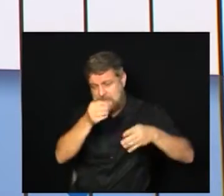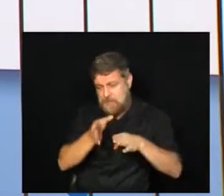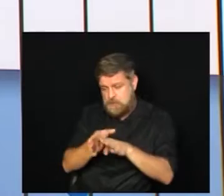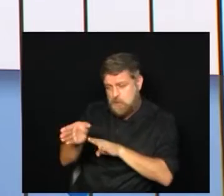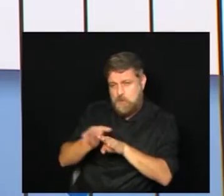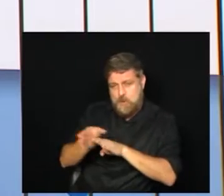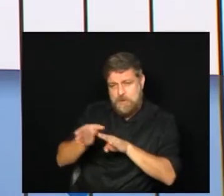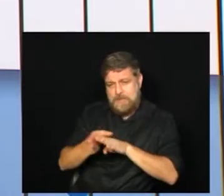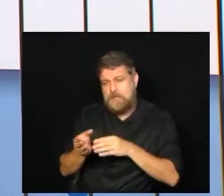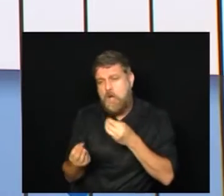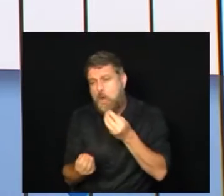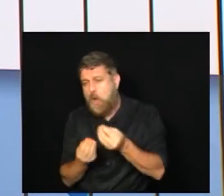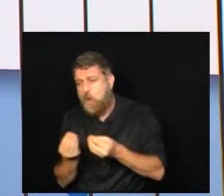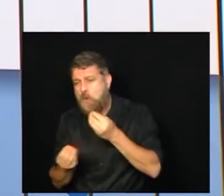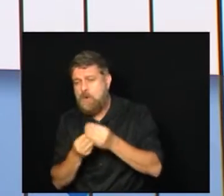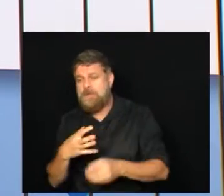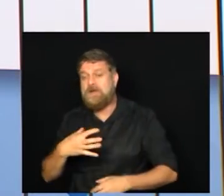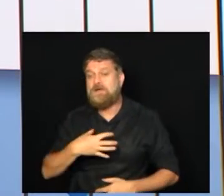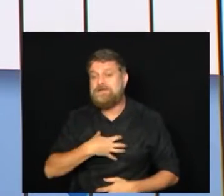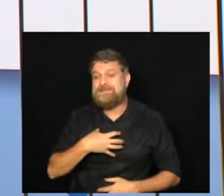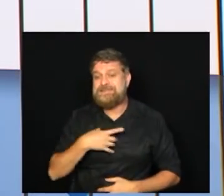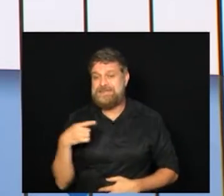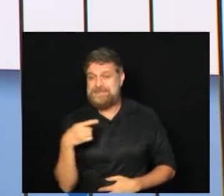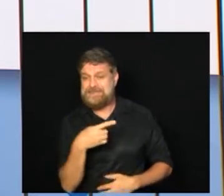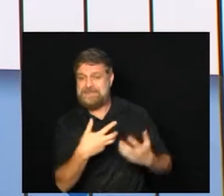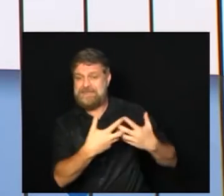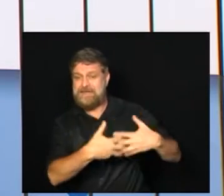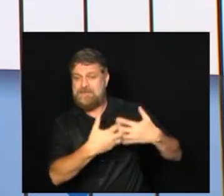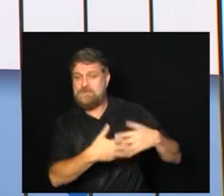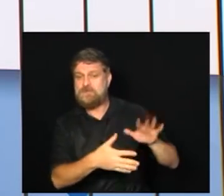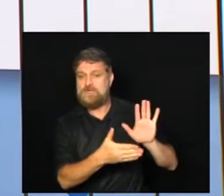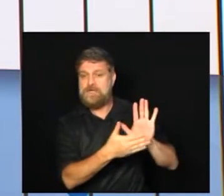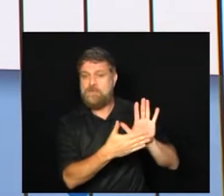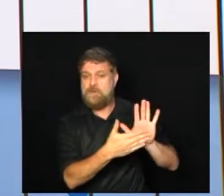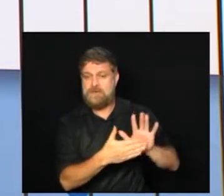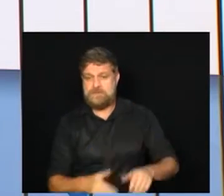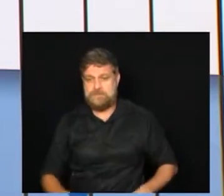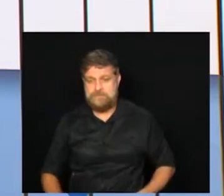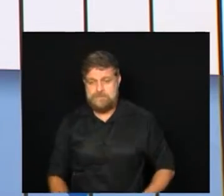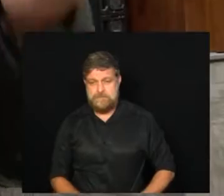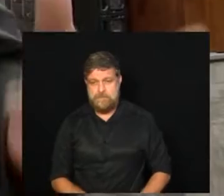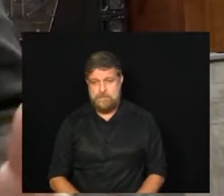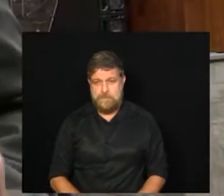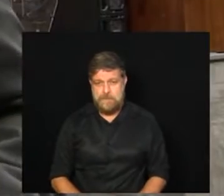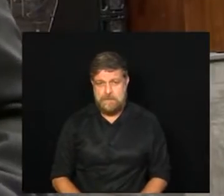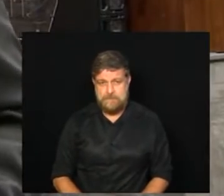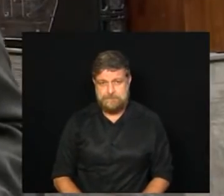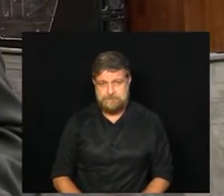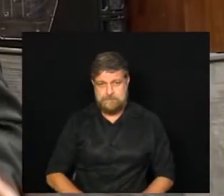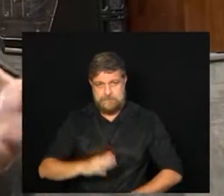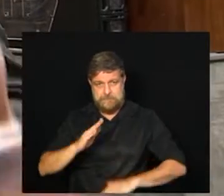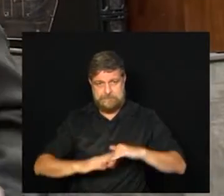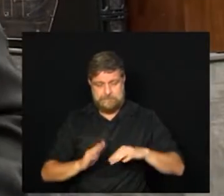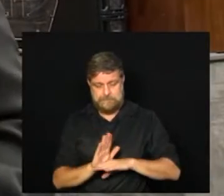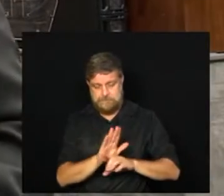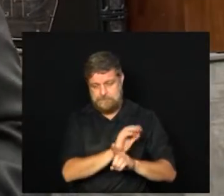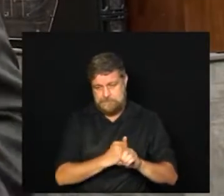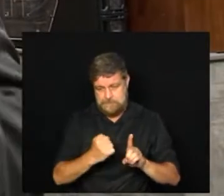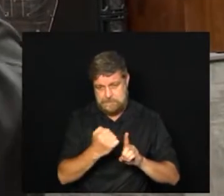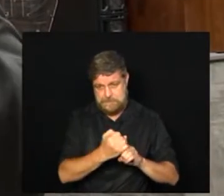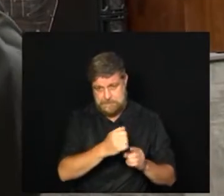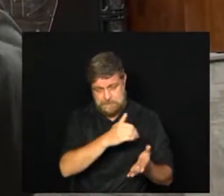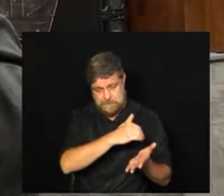orientando como é a forma e o funcionamento da proposta. A ação da assistência social é dar